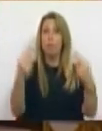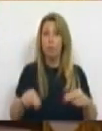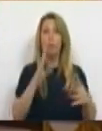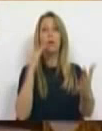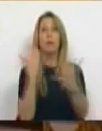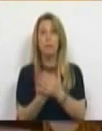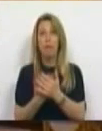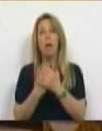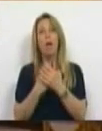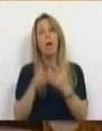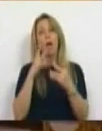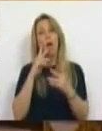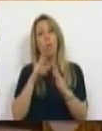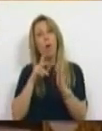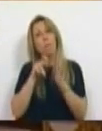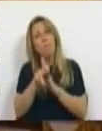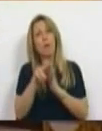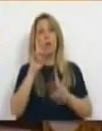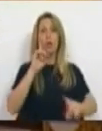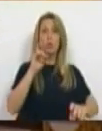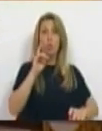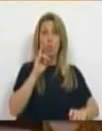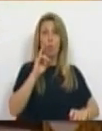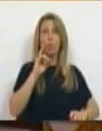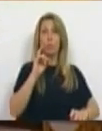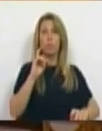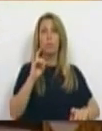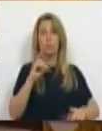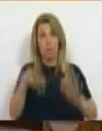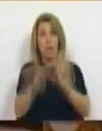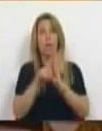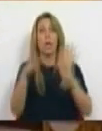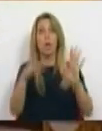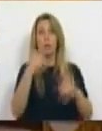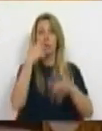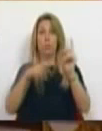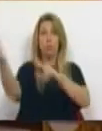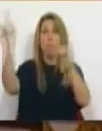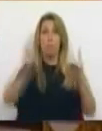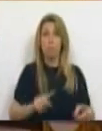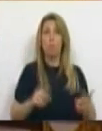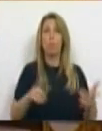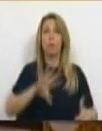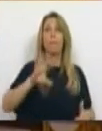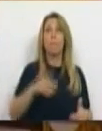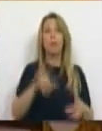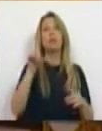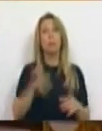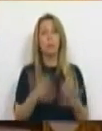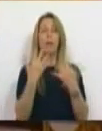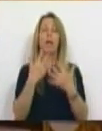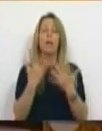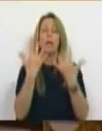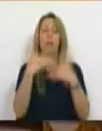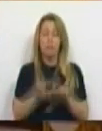travessias seguras e legais aos imigrantes e da integração social destes nos países de acolhimento.